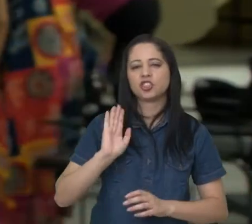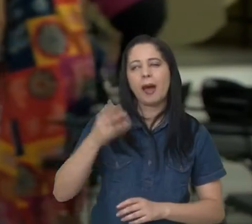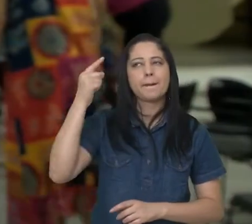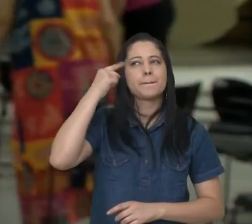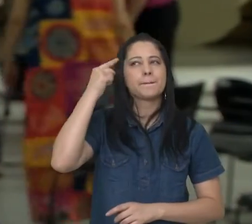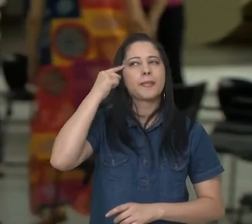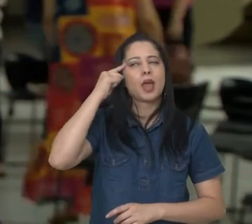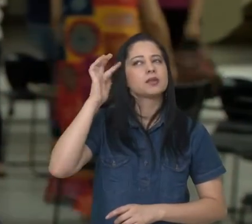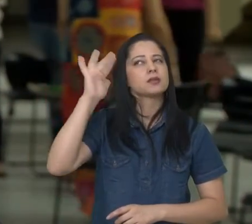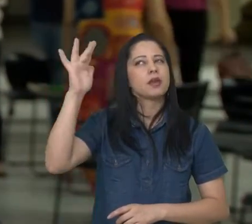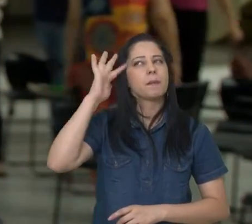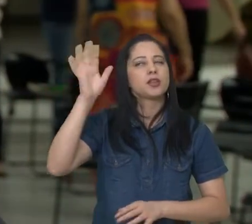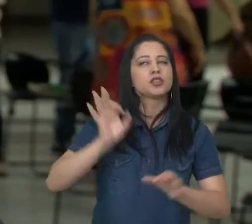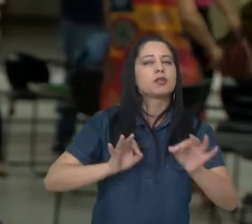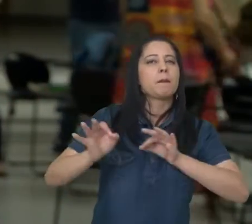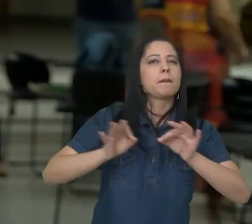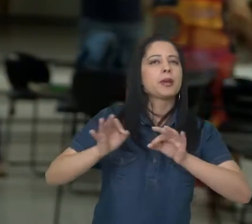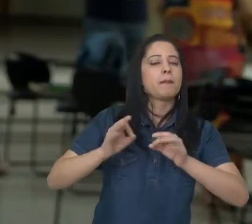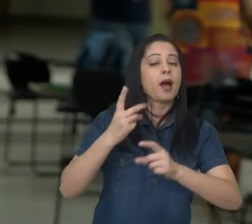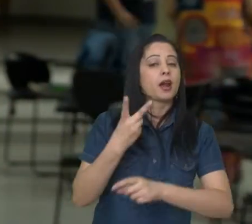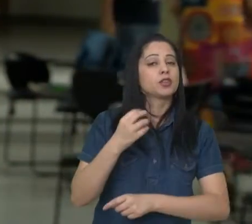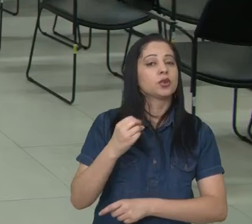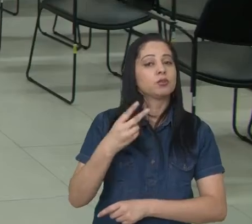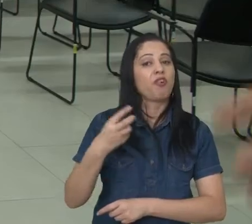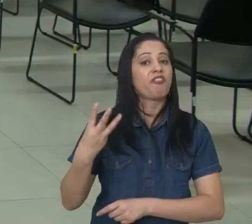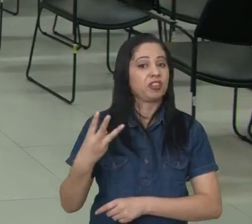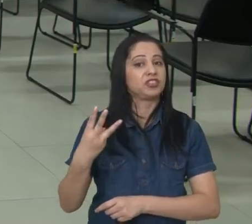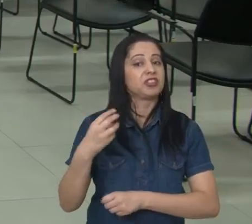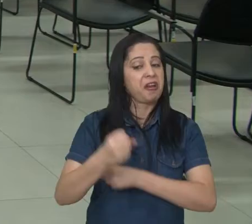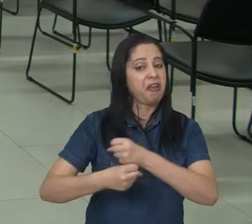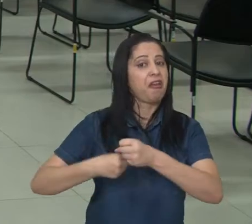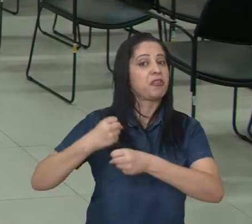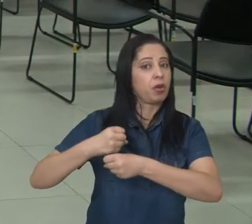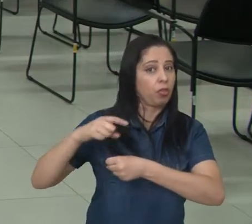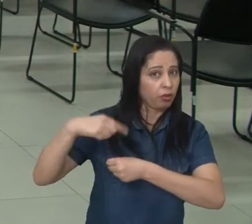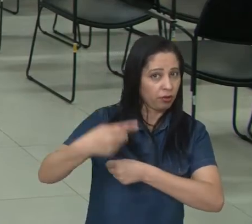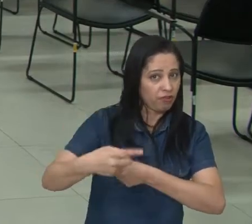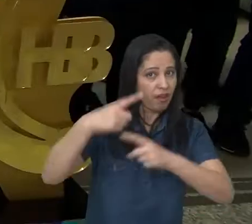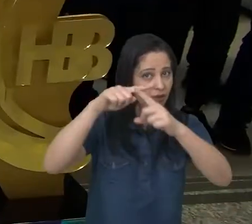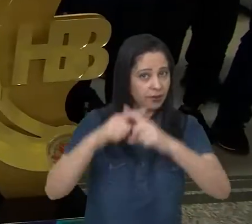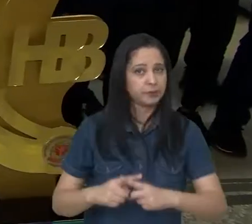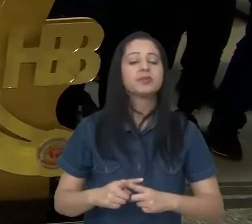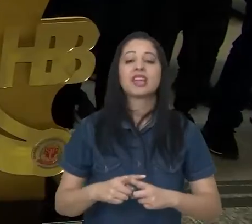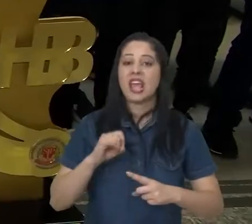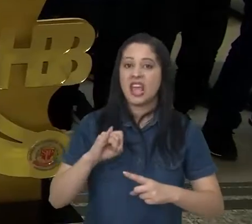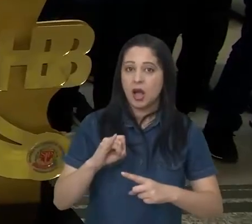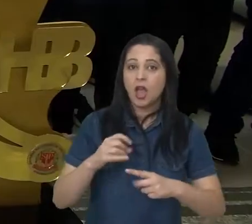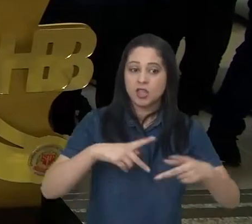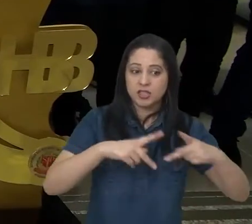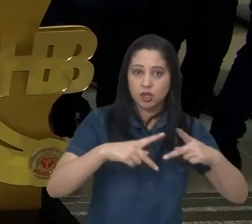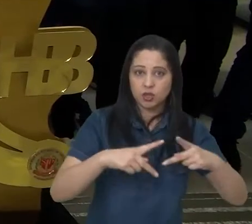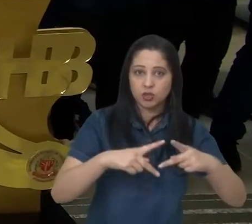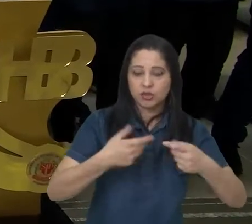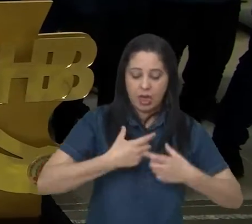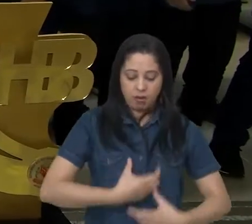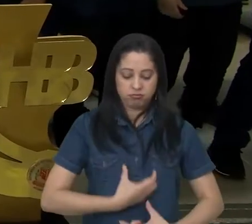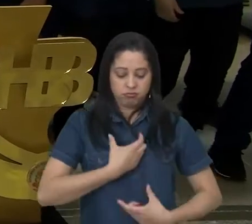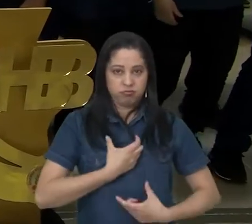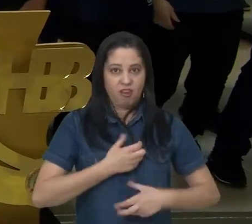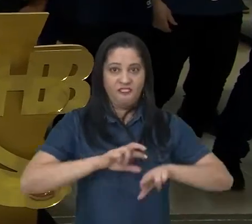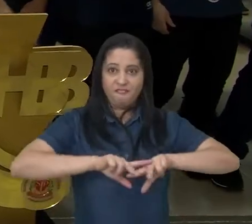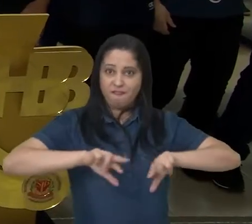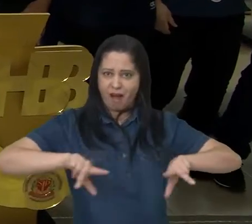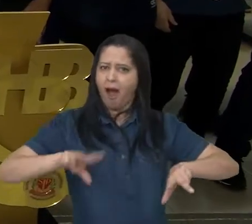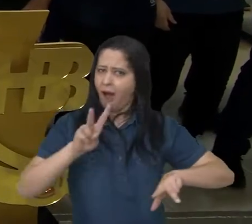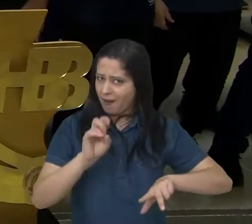planeja as próximas competições em 2023. E no que depender do otimismo dele, São José pode ter mais medalhas e